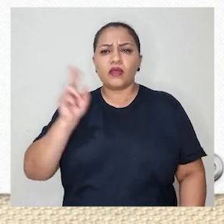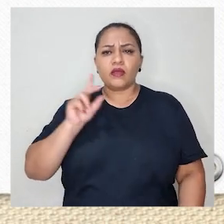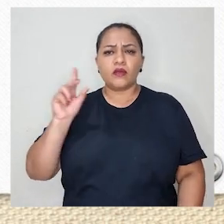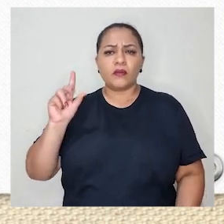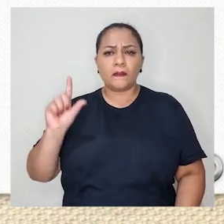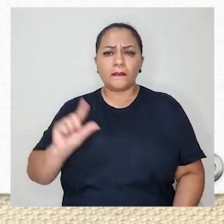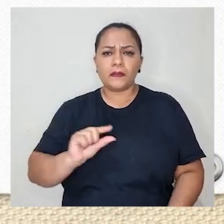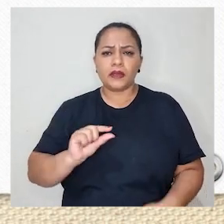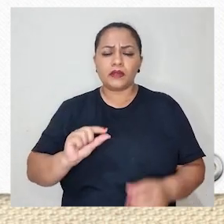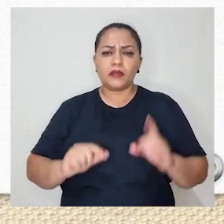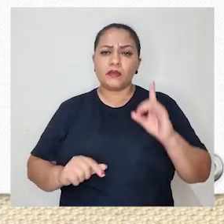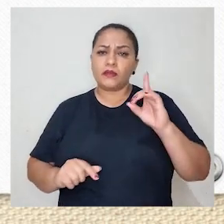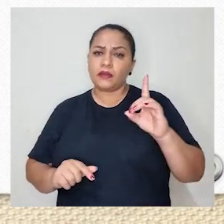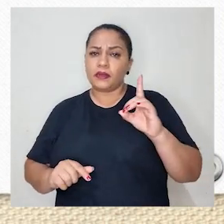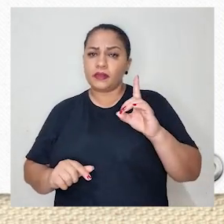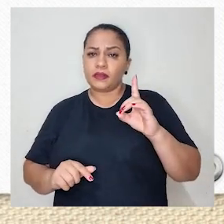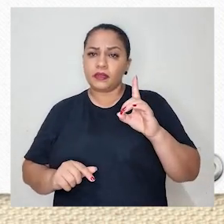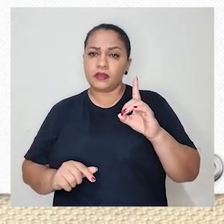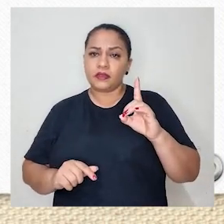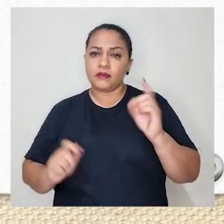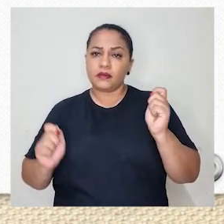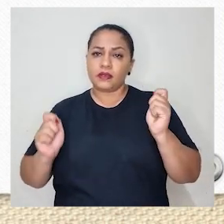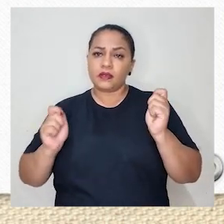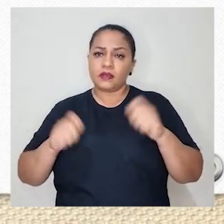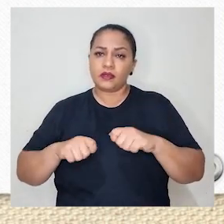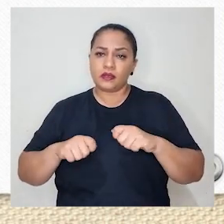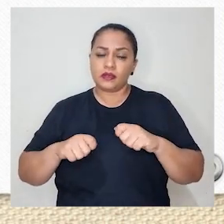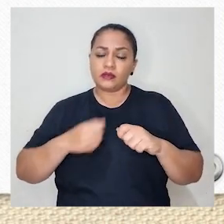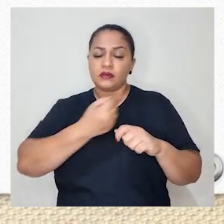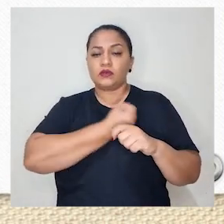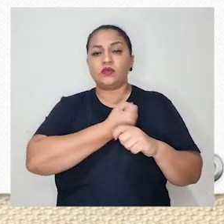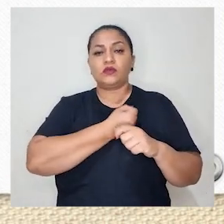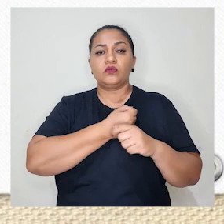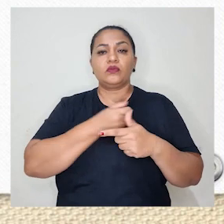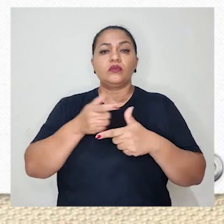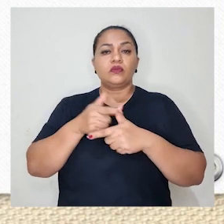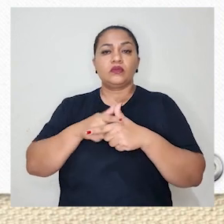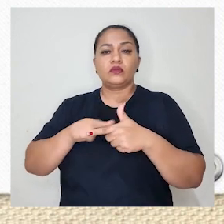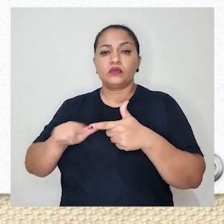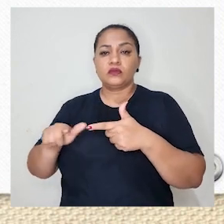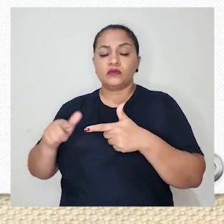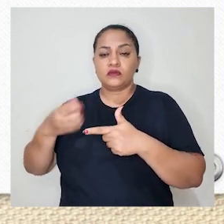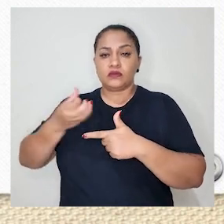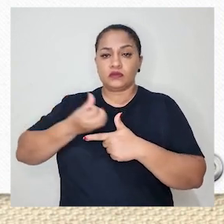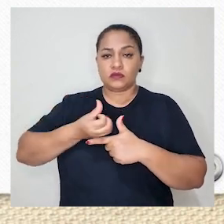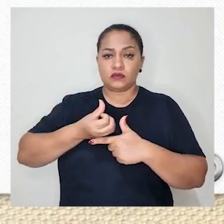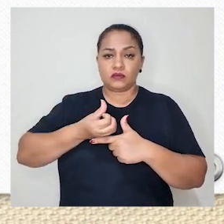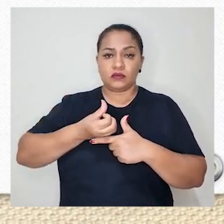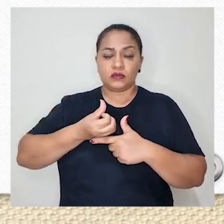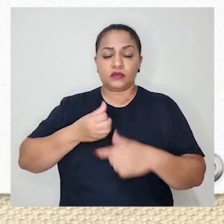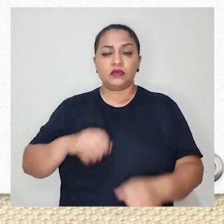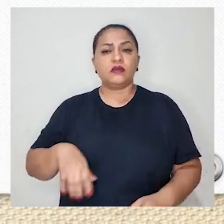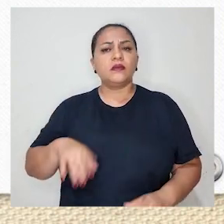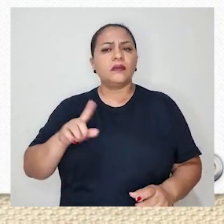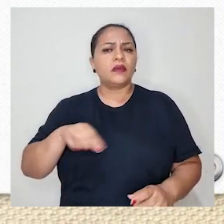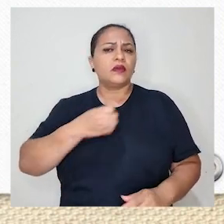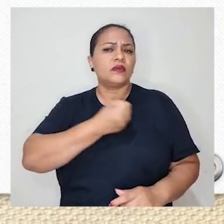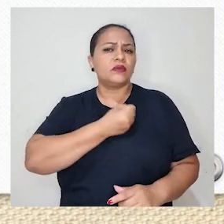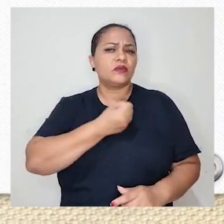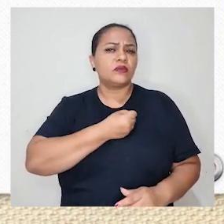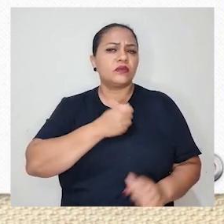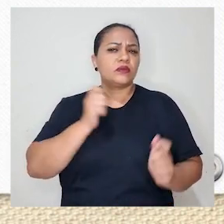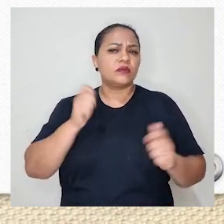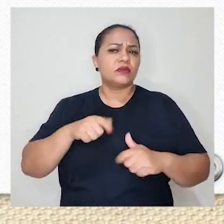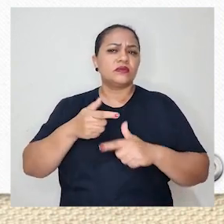D para que esse número seja divisível por 6? Para ser divisível por 6, o número tem que ser divisível